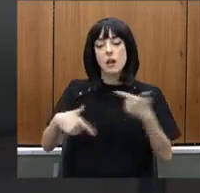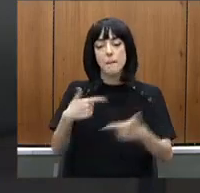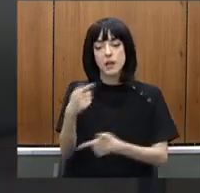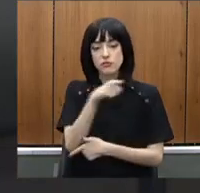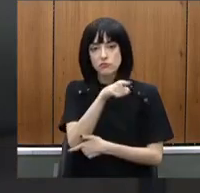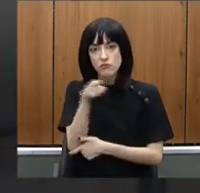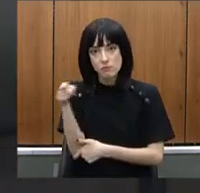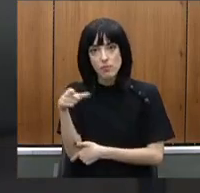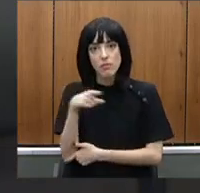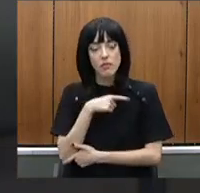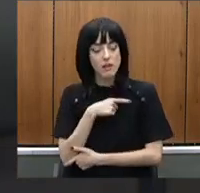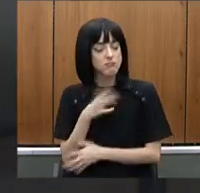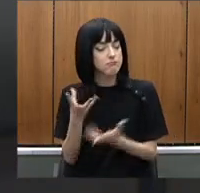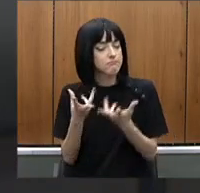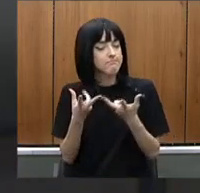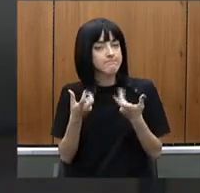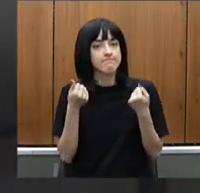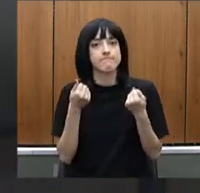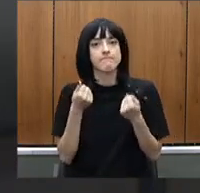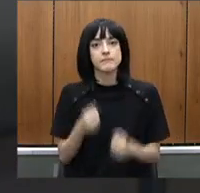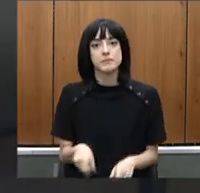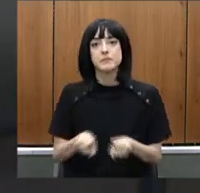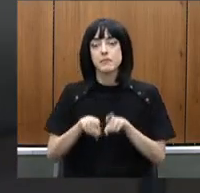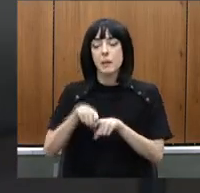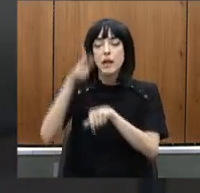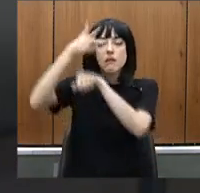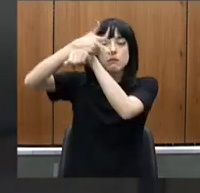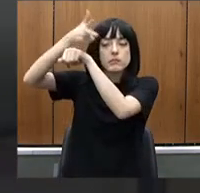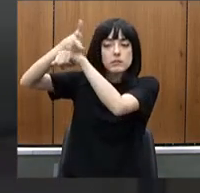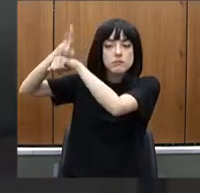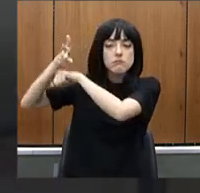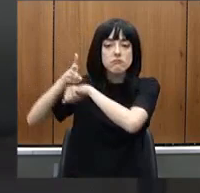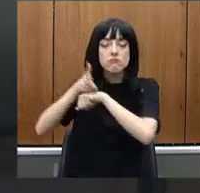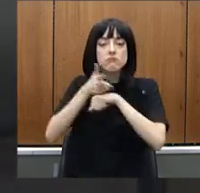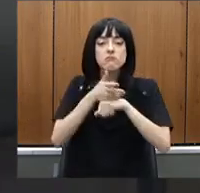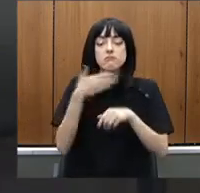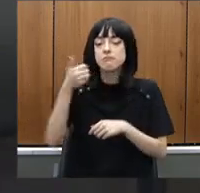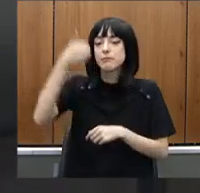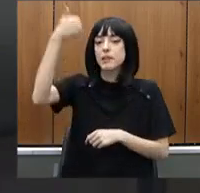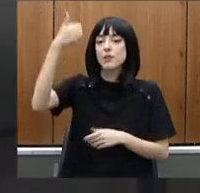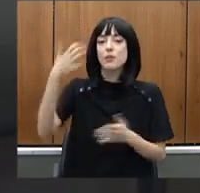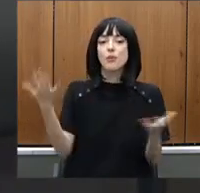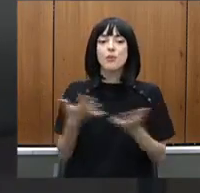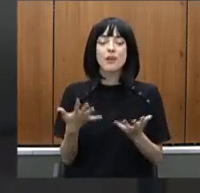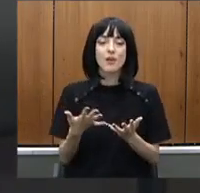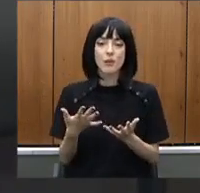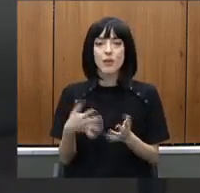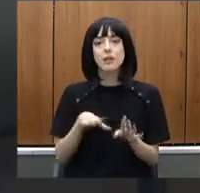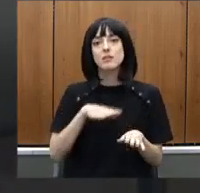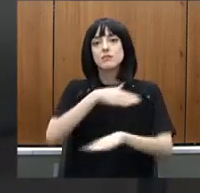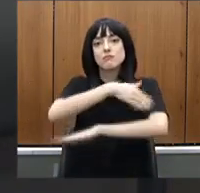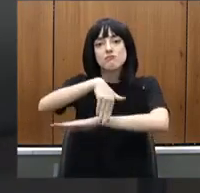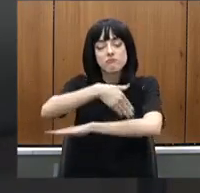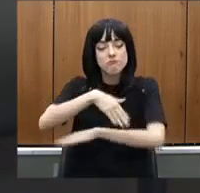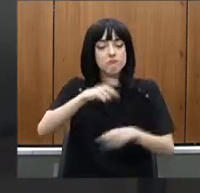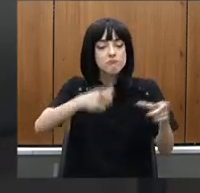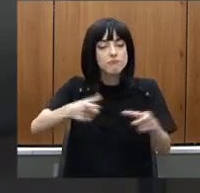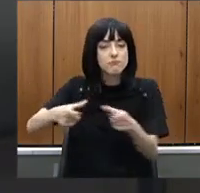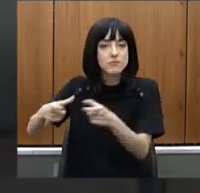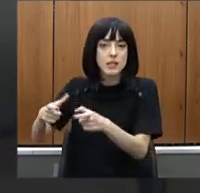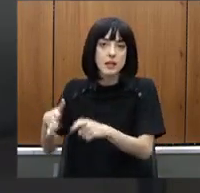promovemos juntos colocam câmeras no tanto que avançou o tanto que melhorou vê os números né tanto que melhorou